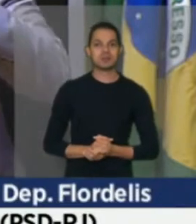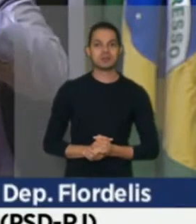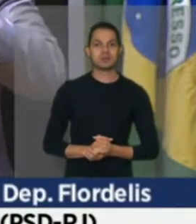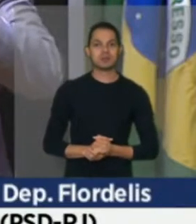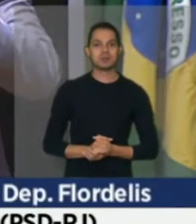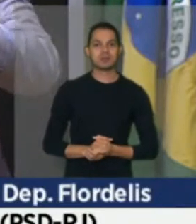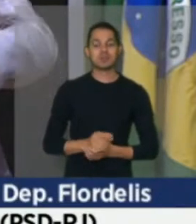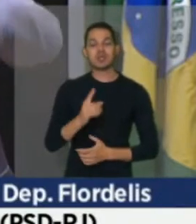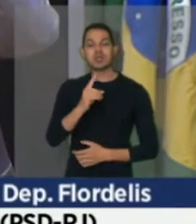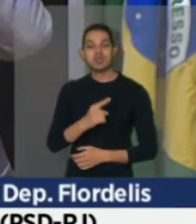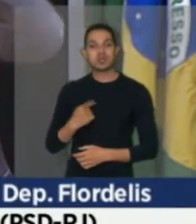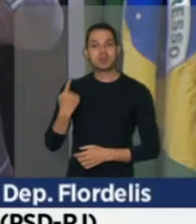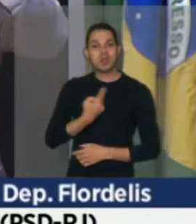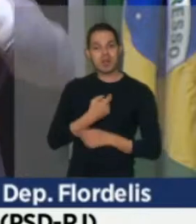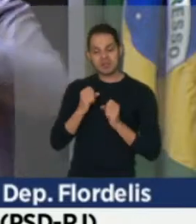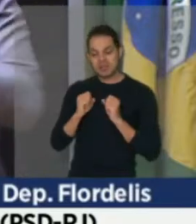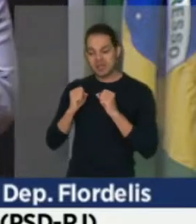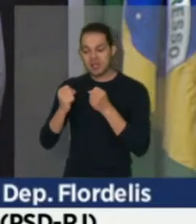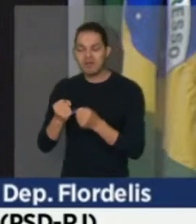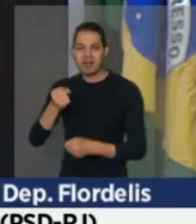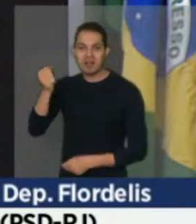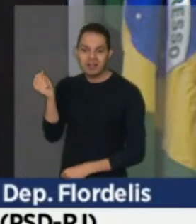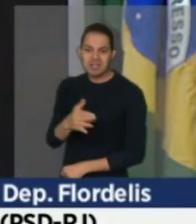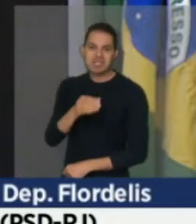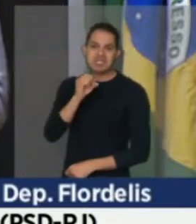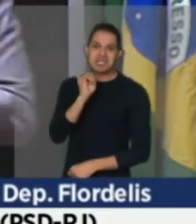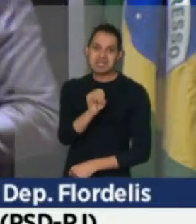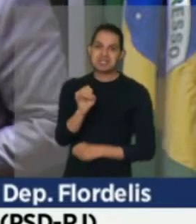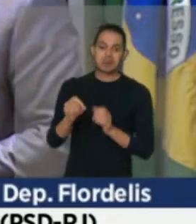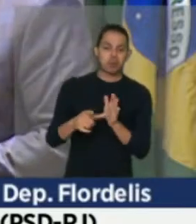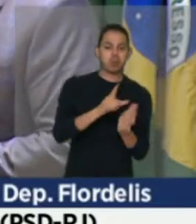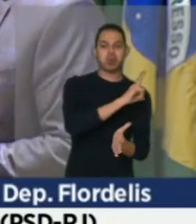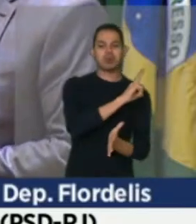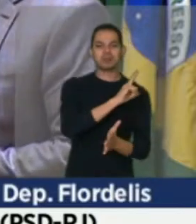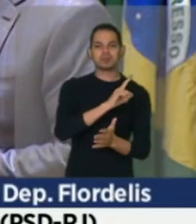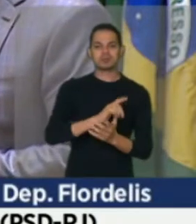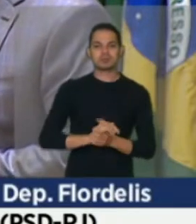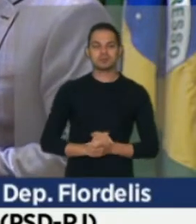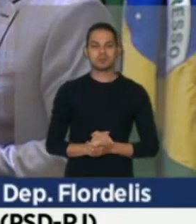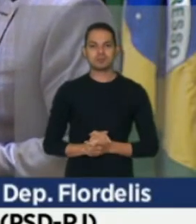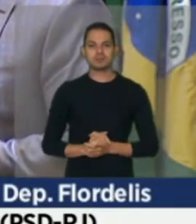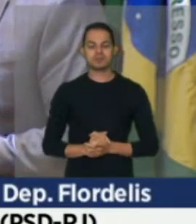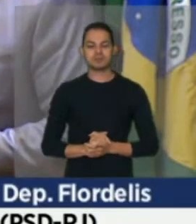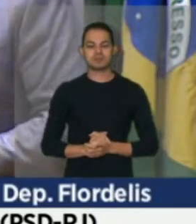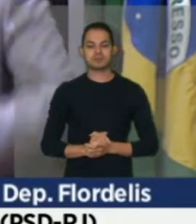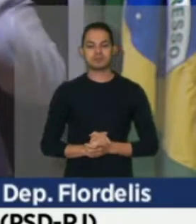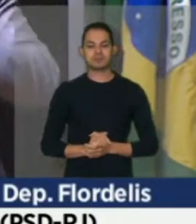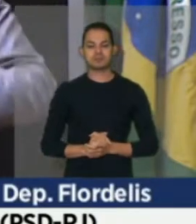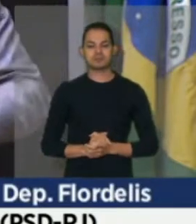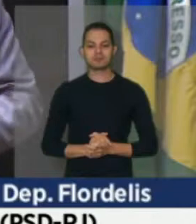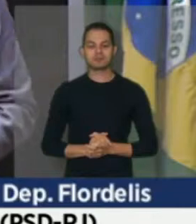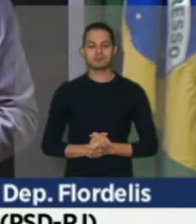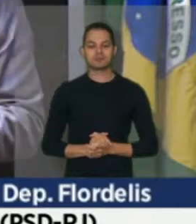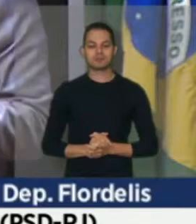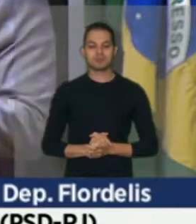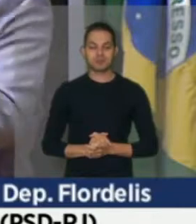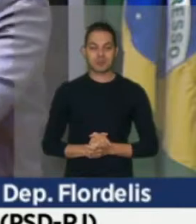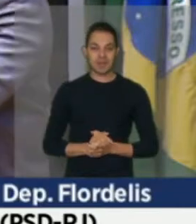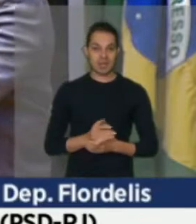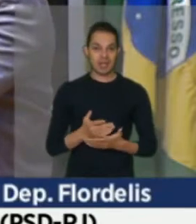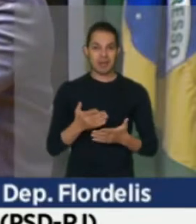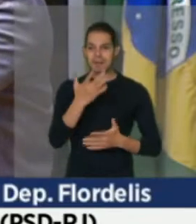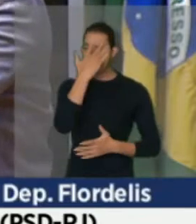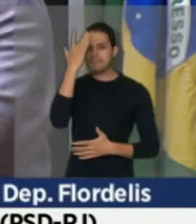Seríamos levianos se fizéssemos isso. estão acreditando numa